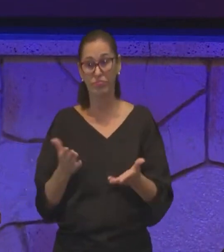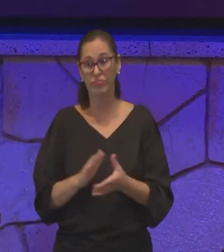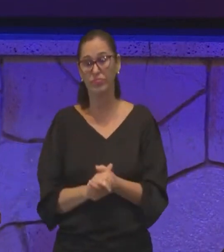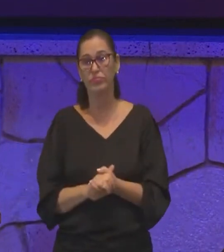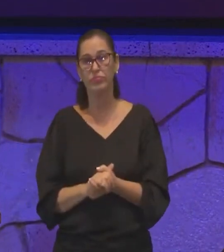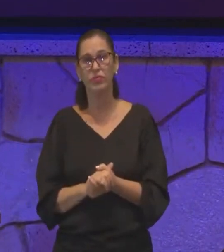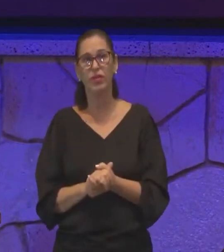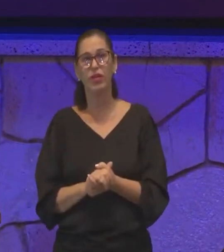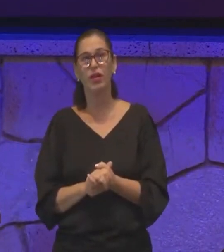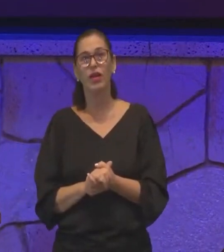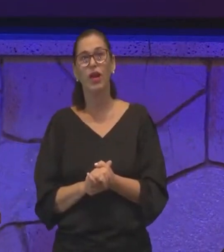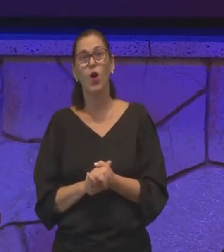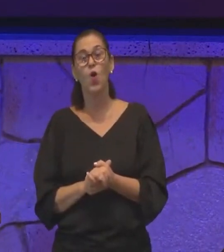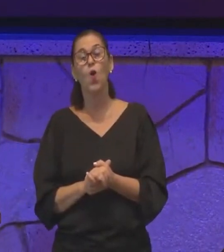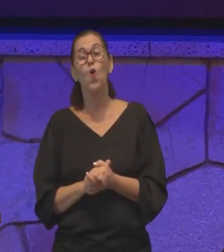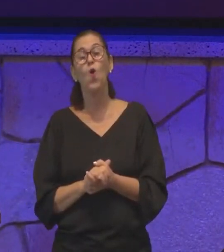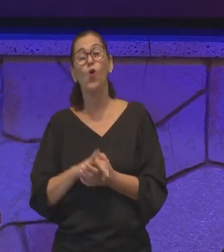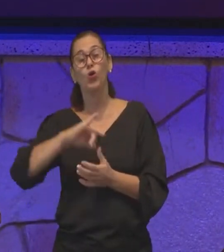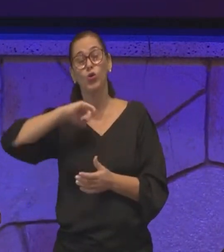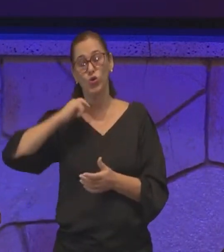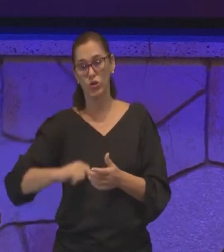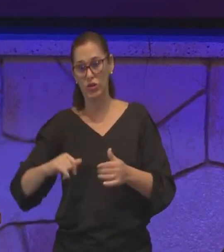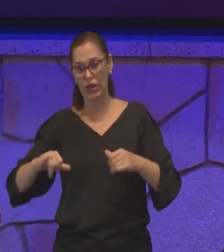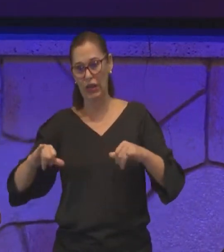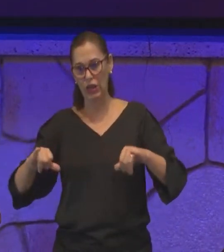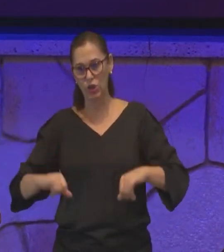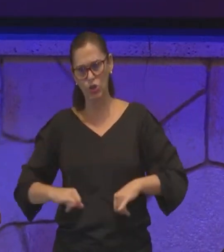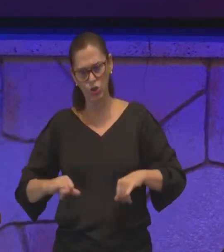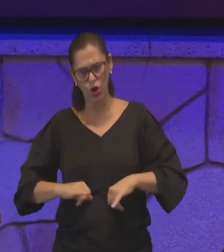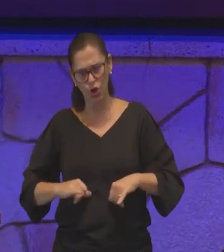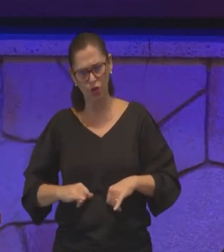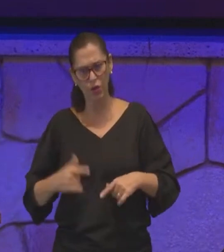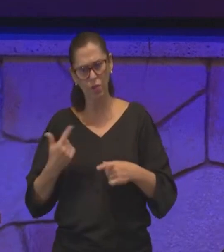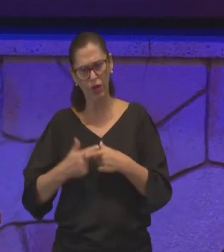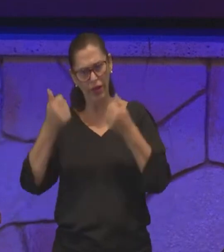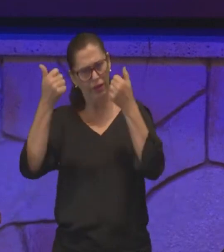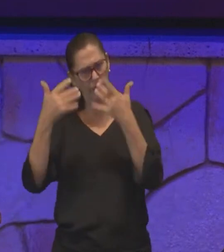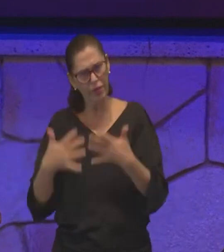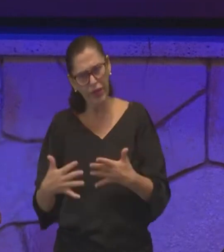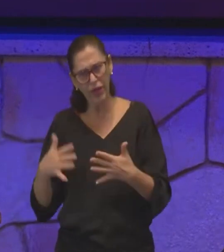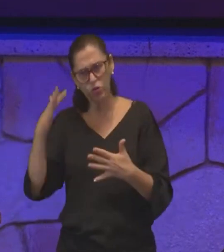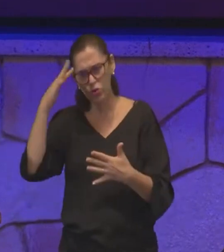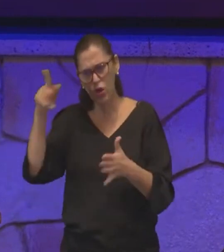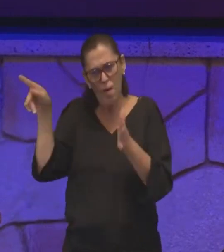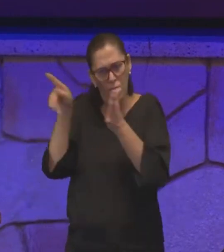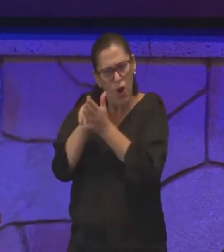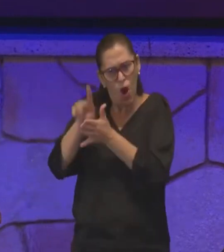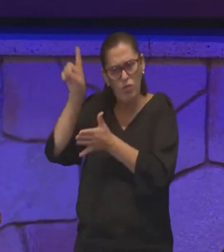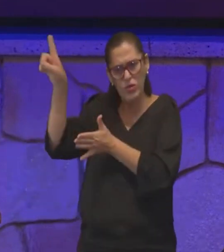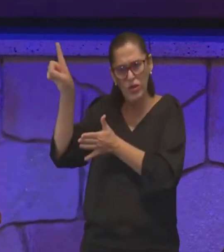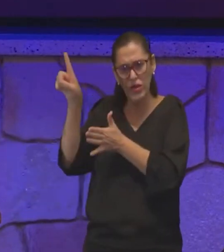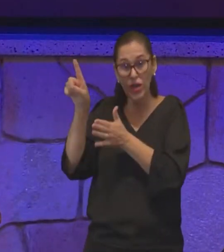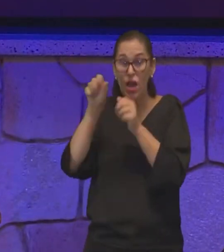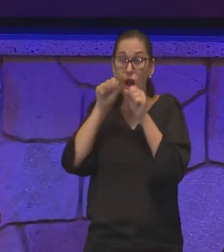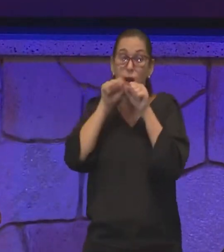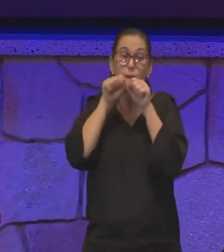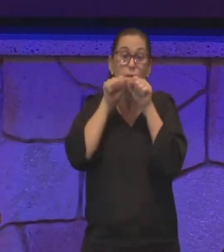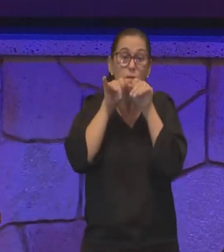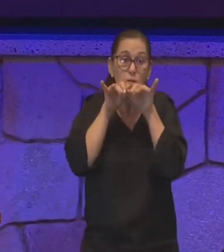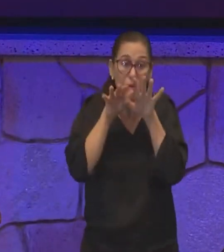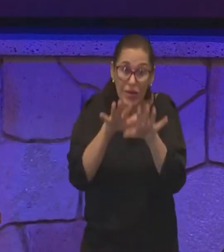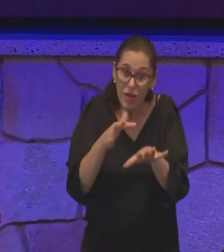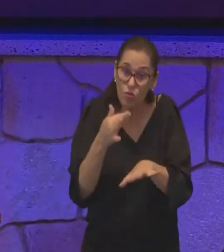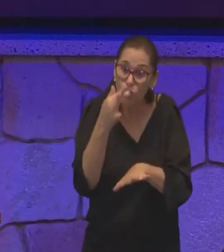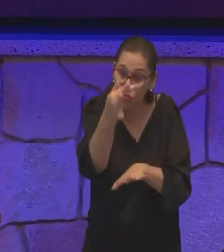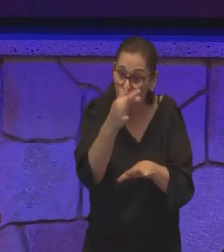Ele continua sofrendo à medida que ele conta o seu sonho, que vem de Deus, que os abençoaria lá na